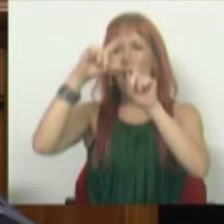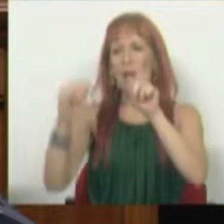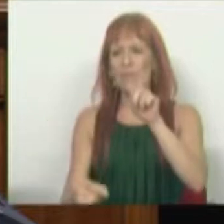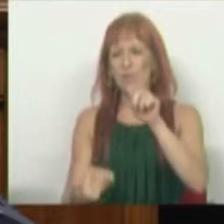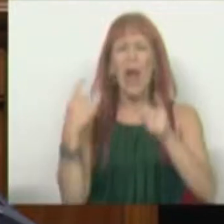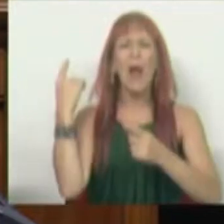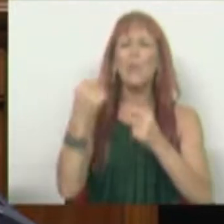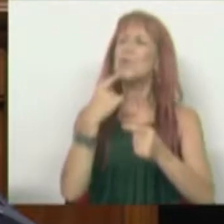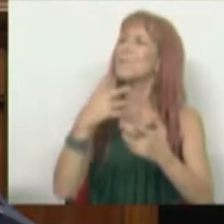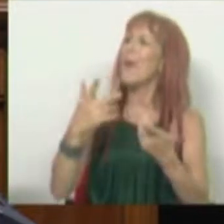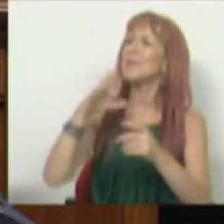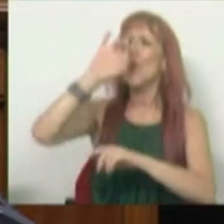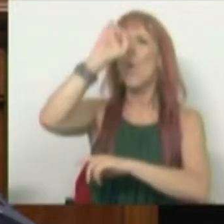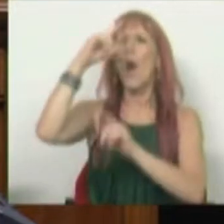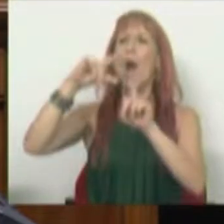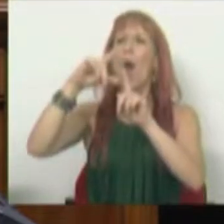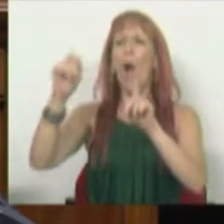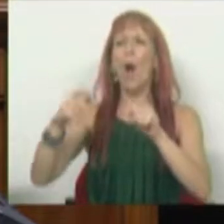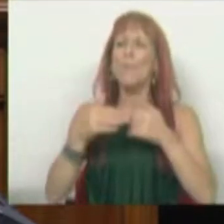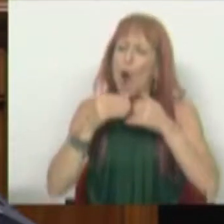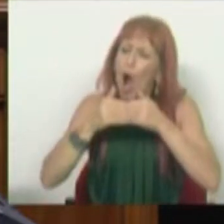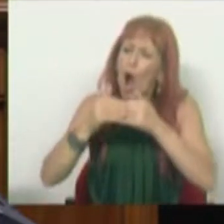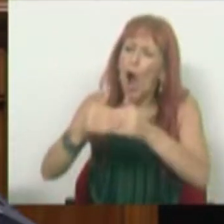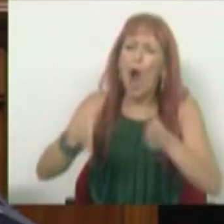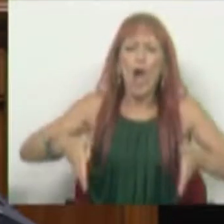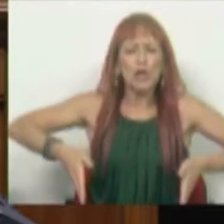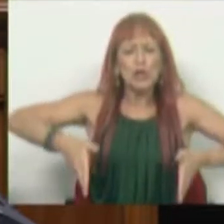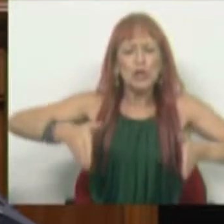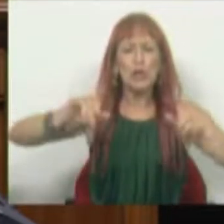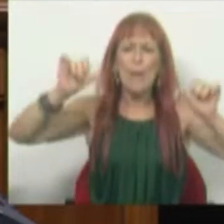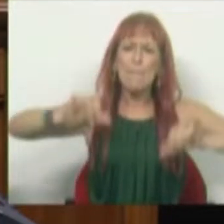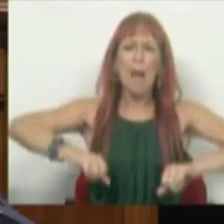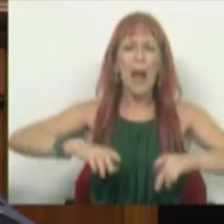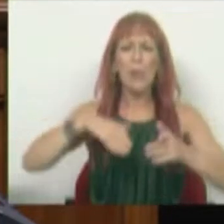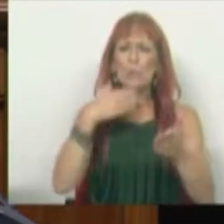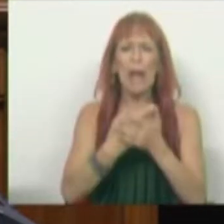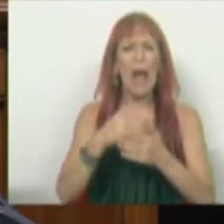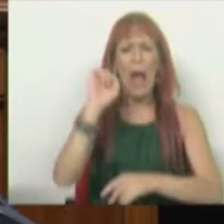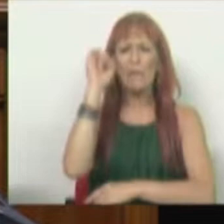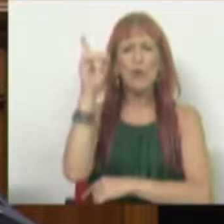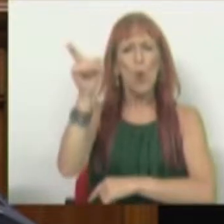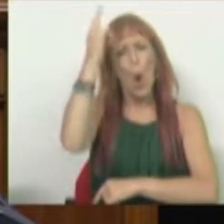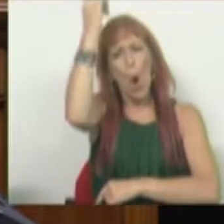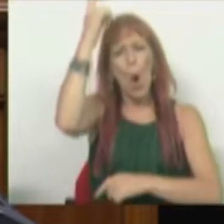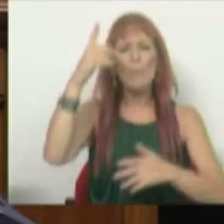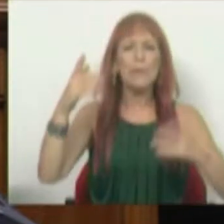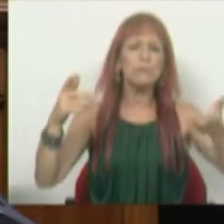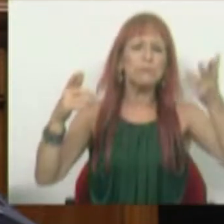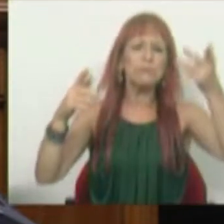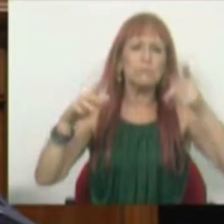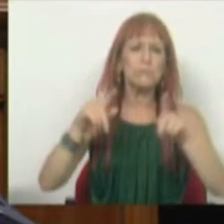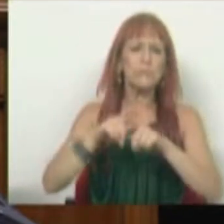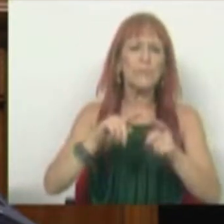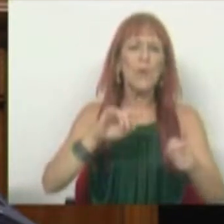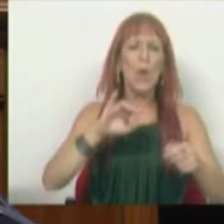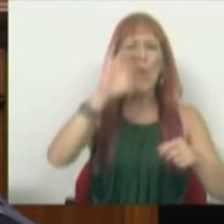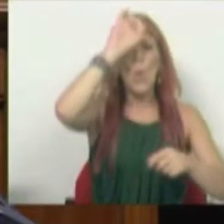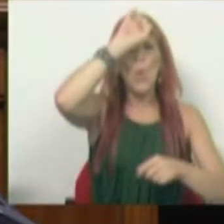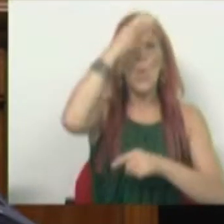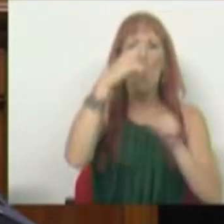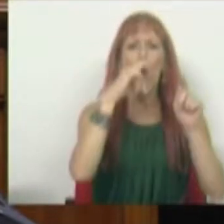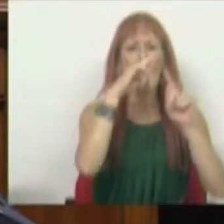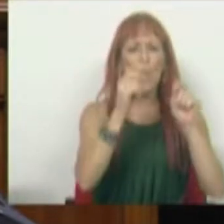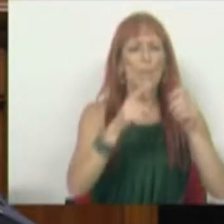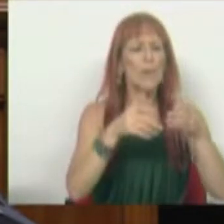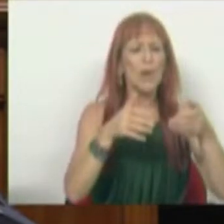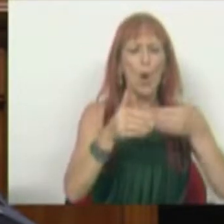alguns, mas o eucalipto ordenado não é tão mau para a floresta como o eucalipto desordenado.